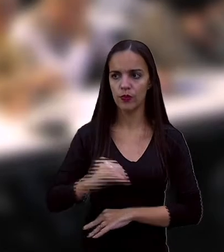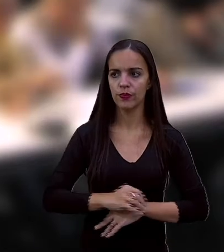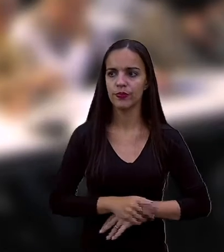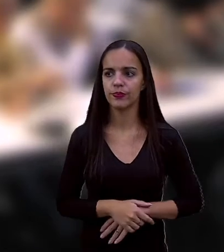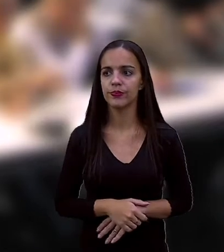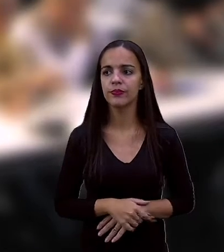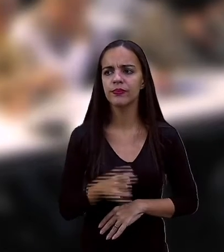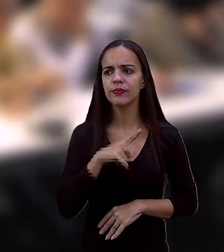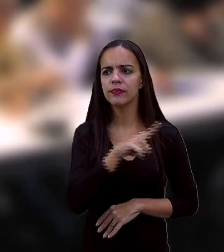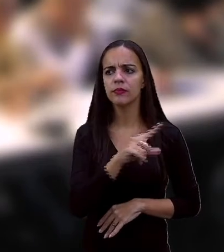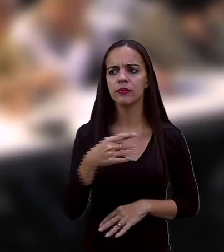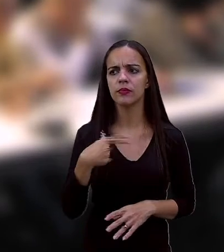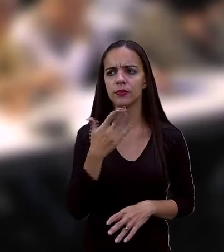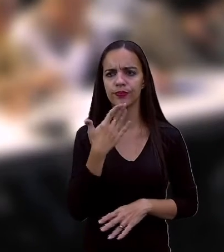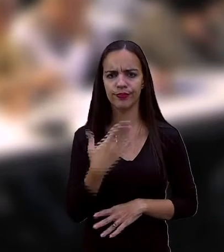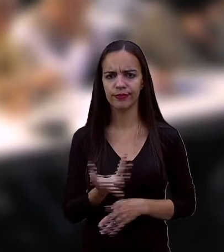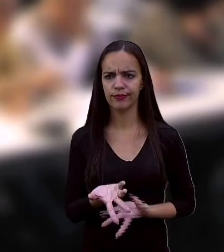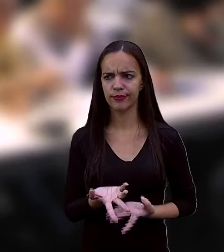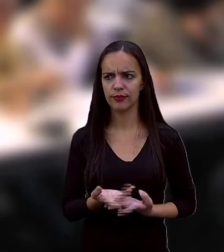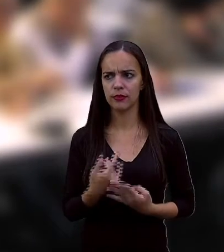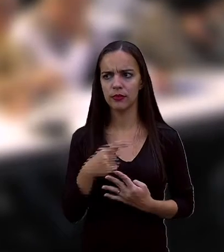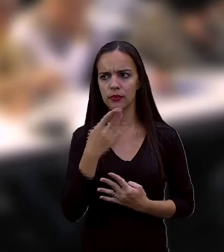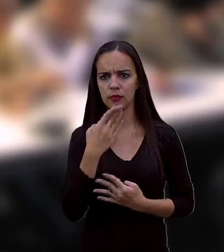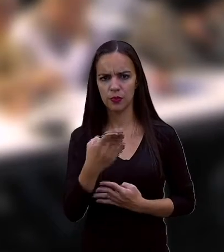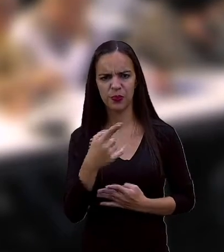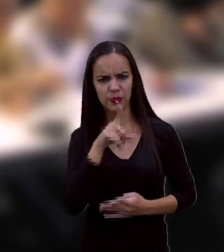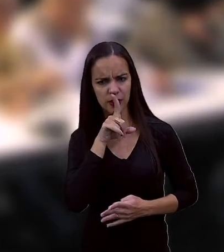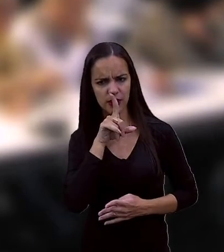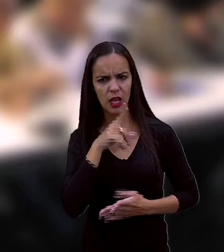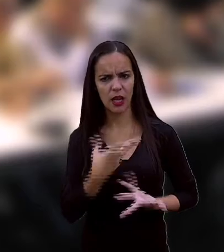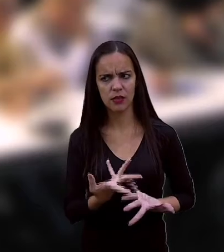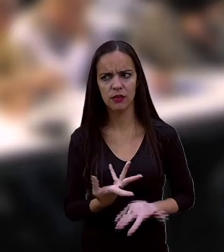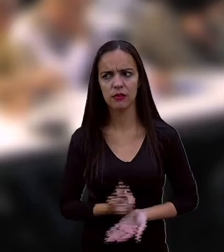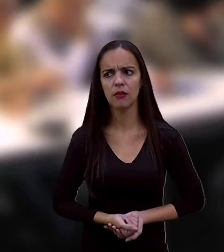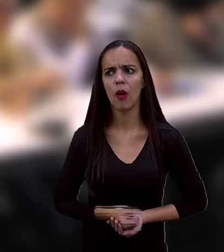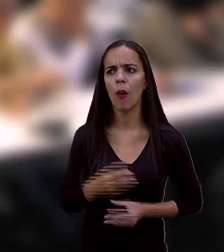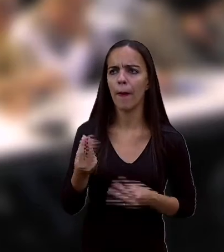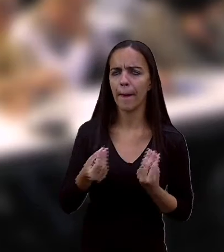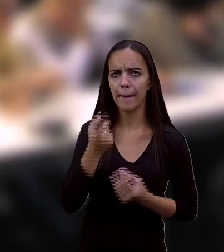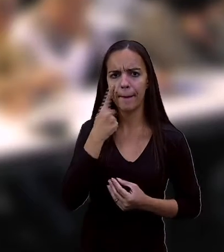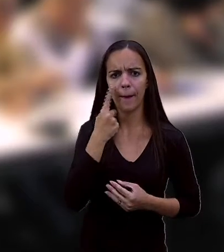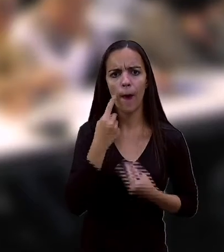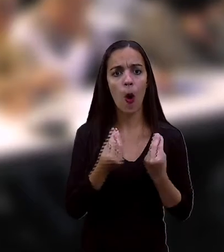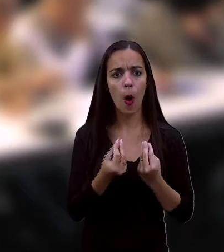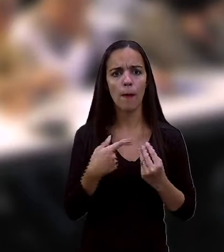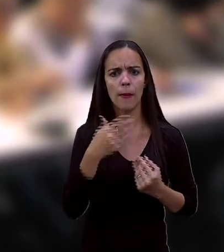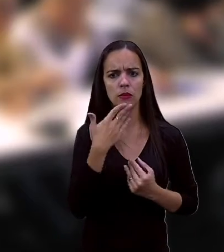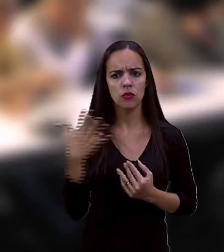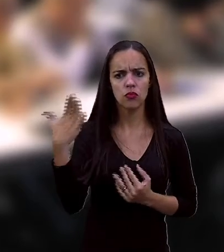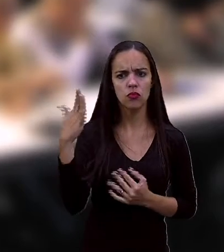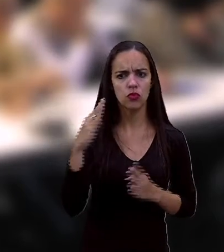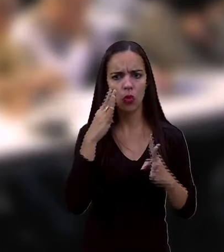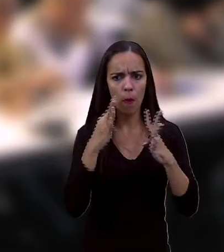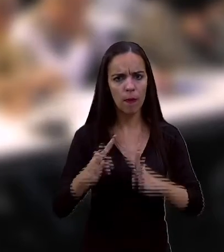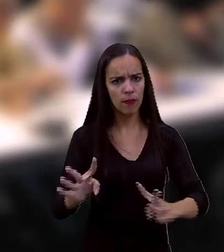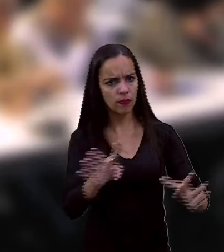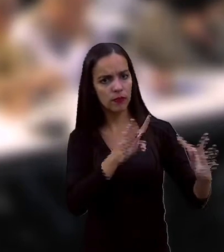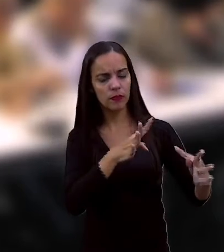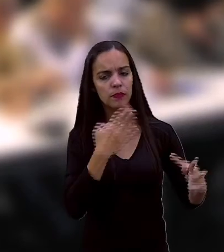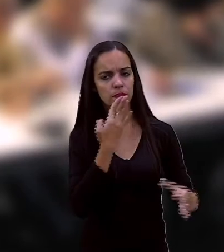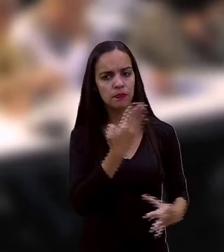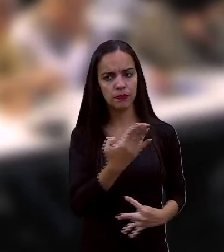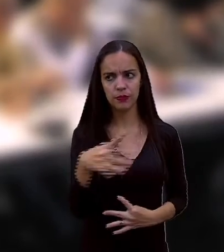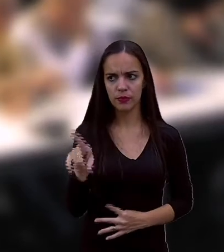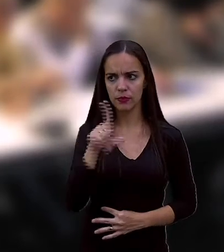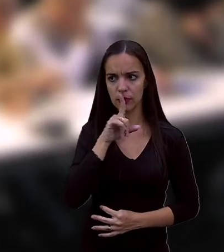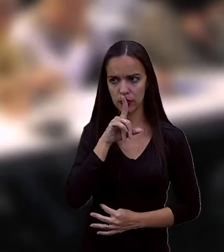chamaram a atenção pedindo eles silêncio. Ficaria assim, bem correto. Então, eu posso usar esse lhes aí, pedindo-lhes